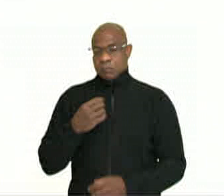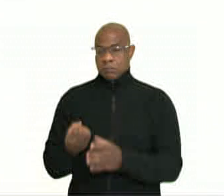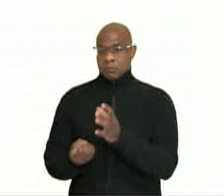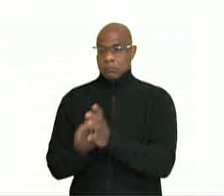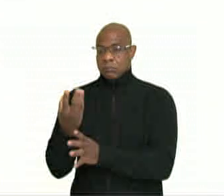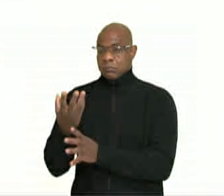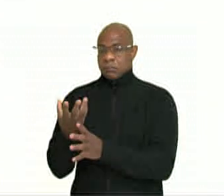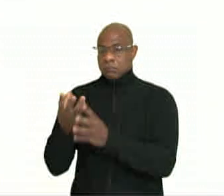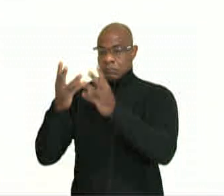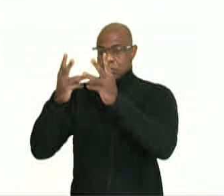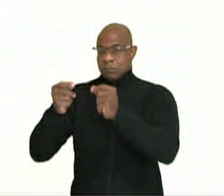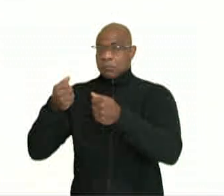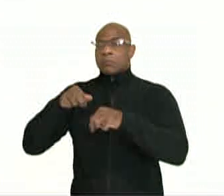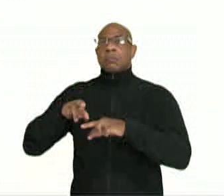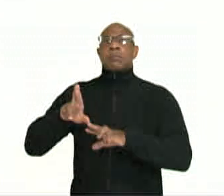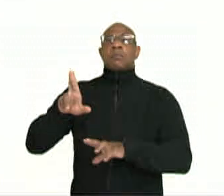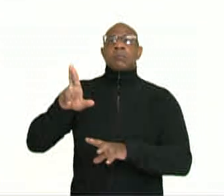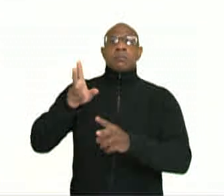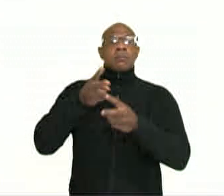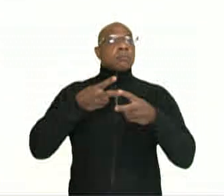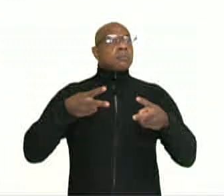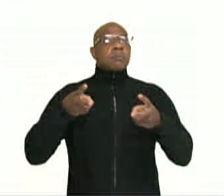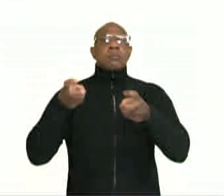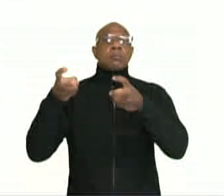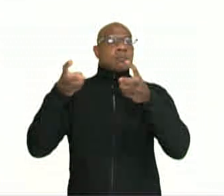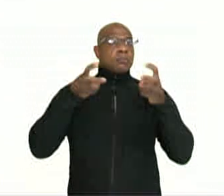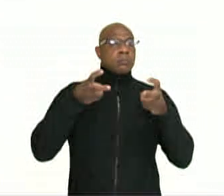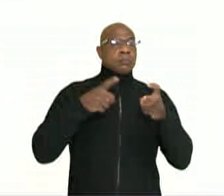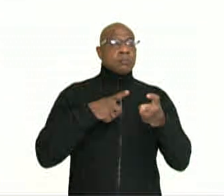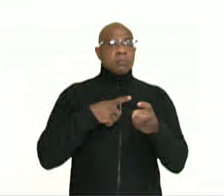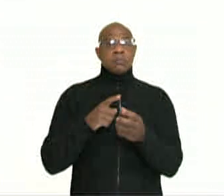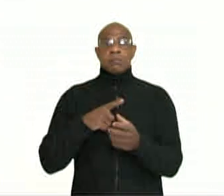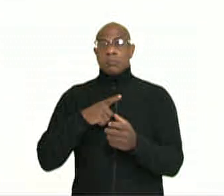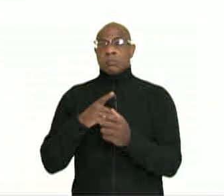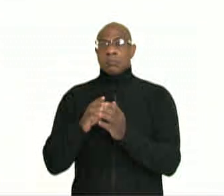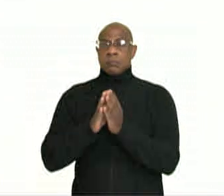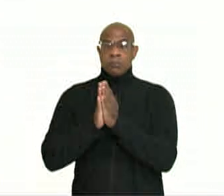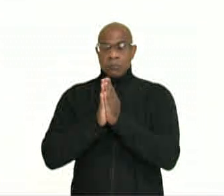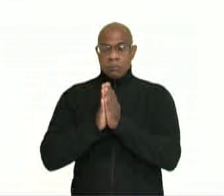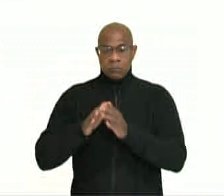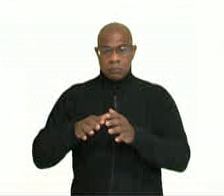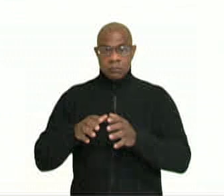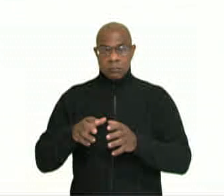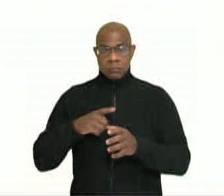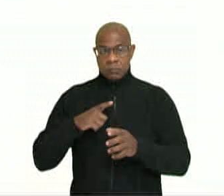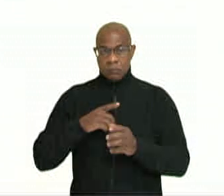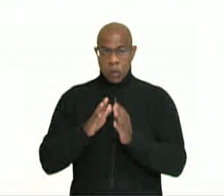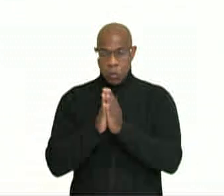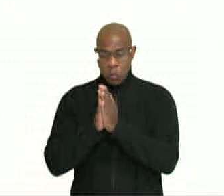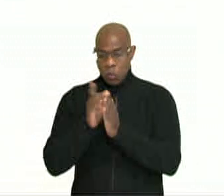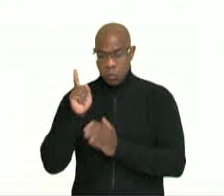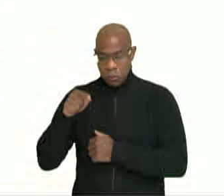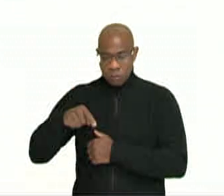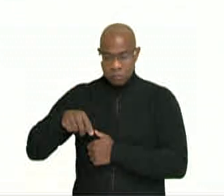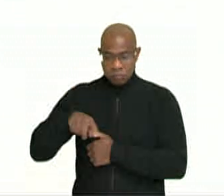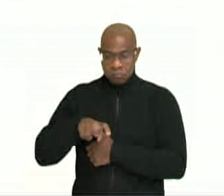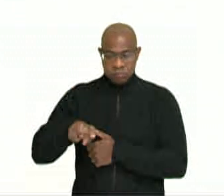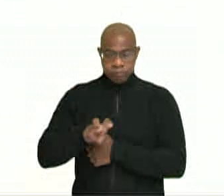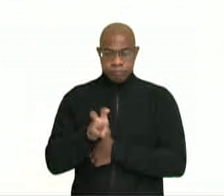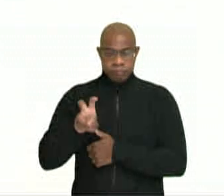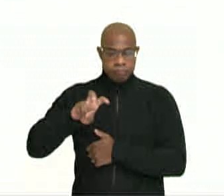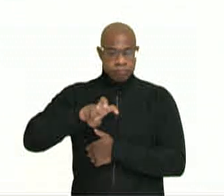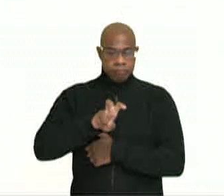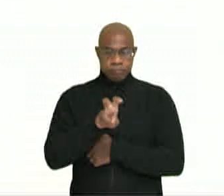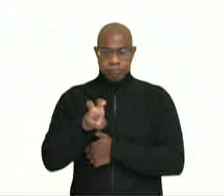de oxidação do ar ao redor e alimenta um robô com os elétrons que estão liberados. Isso faz com que as máquinas sintam